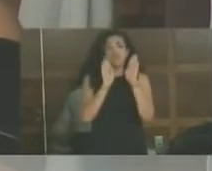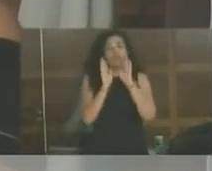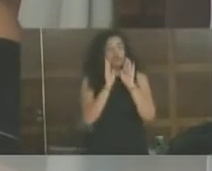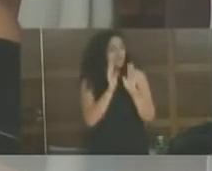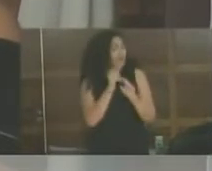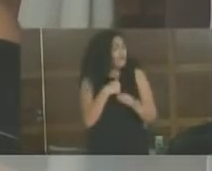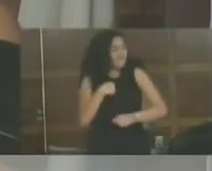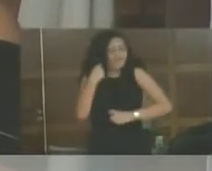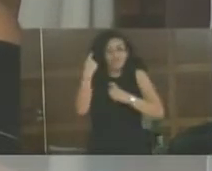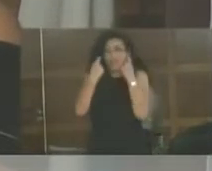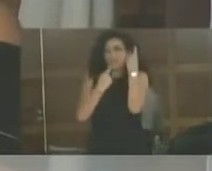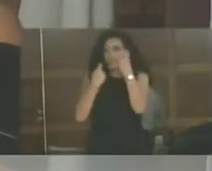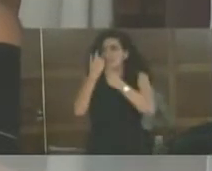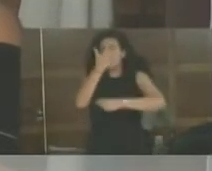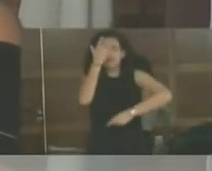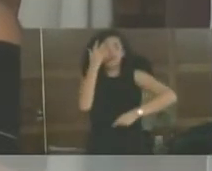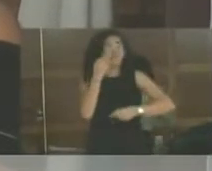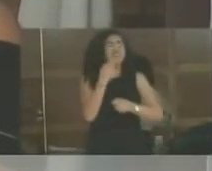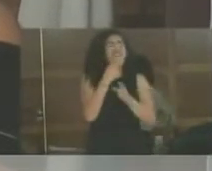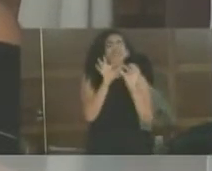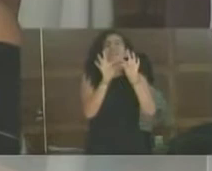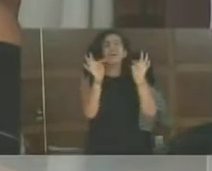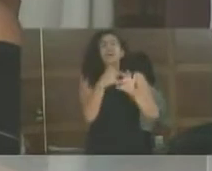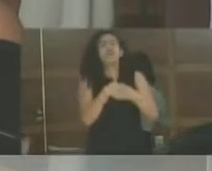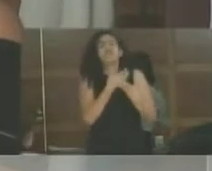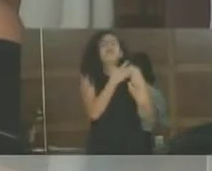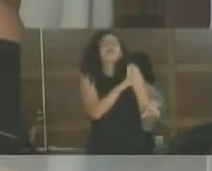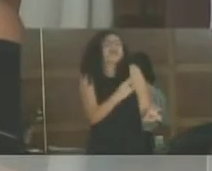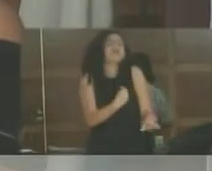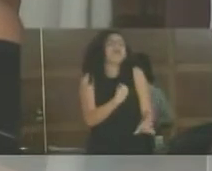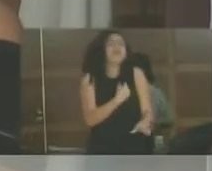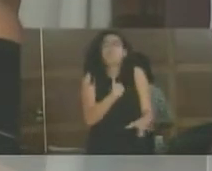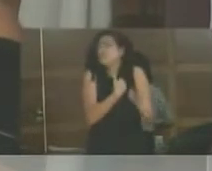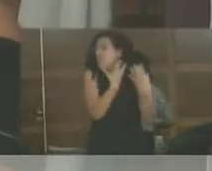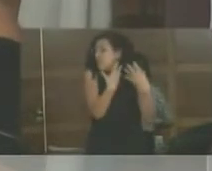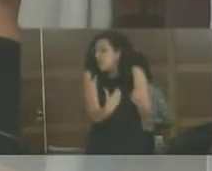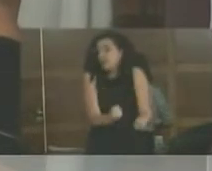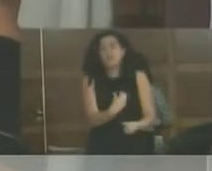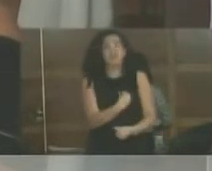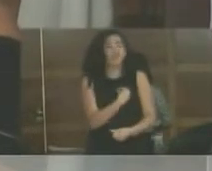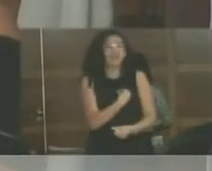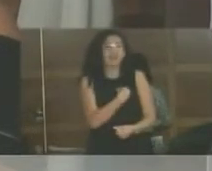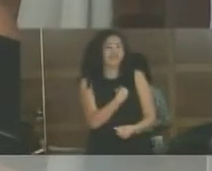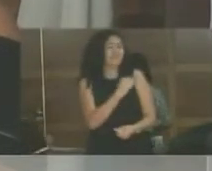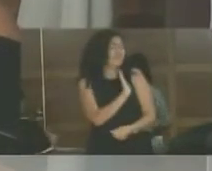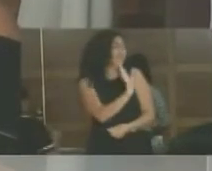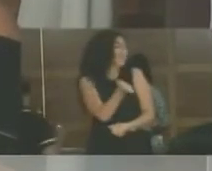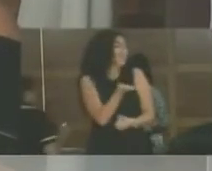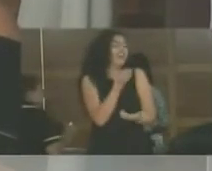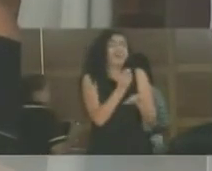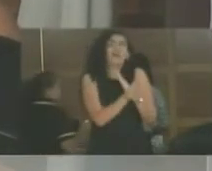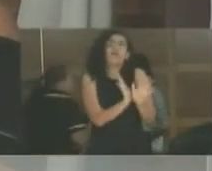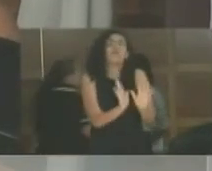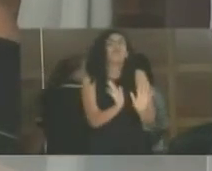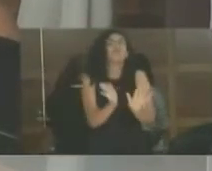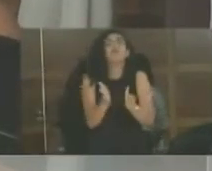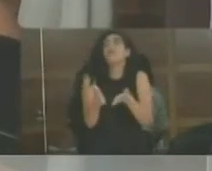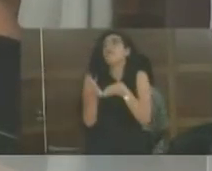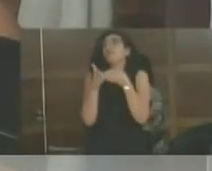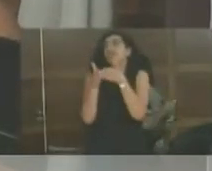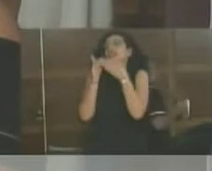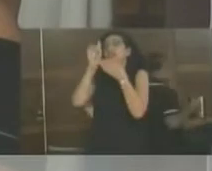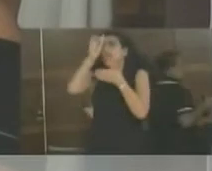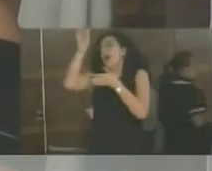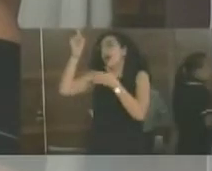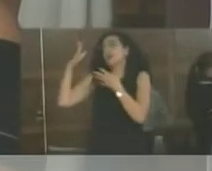fico muito preocupada das pessoas falando assim, eu não quero mais viver, eu não aceito mais essa vida, já passou do meu tempo, me leva, meu Deus. Então, assim, que